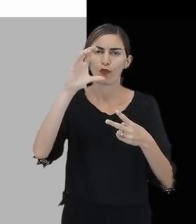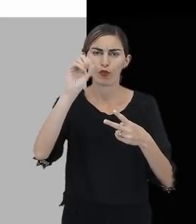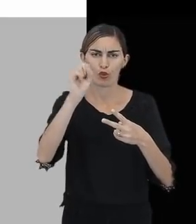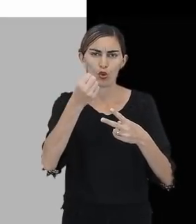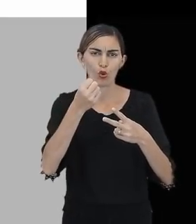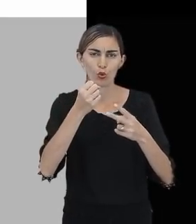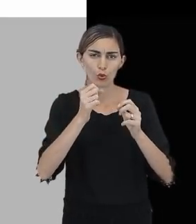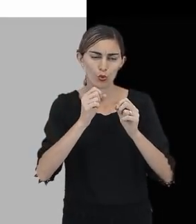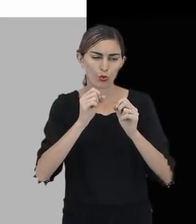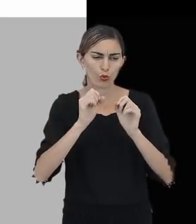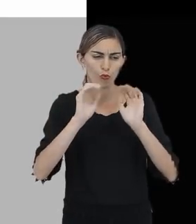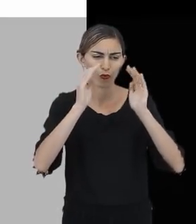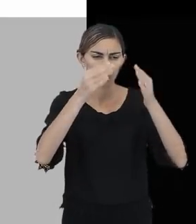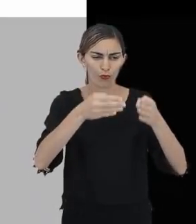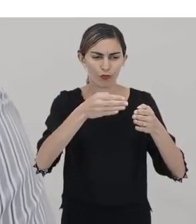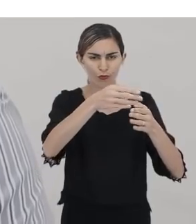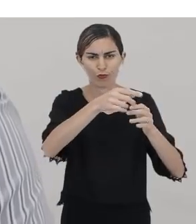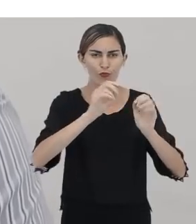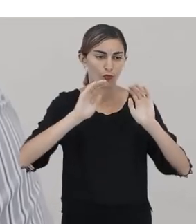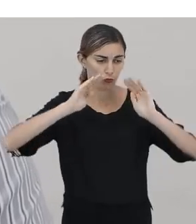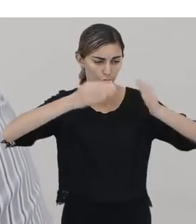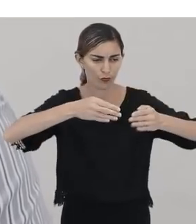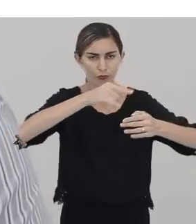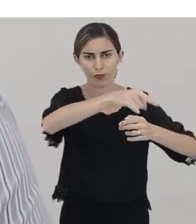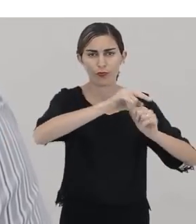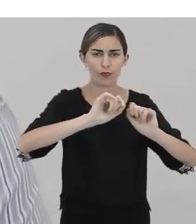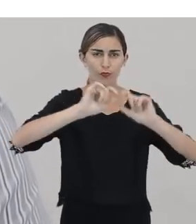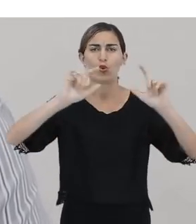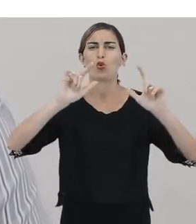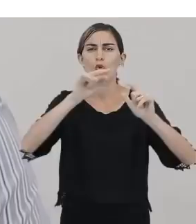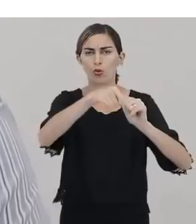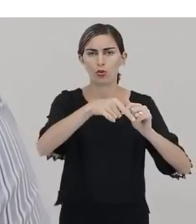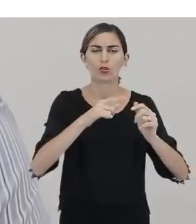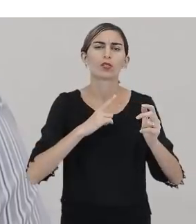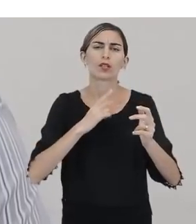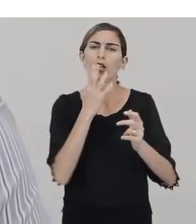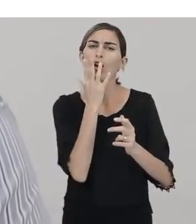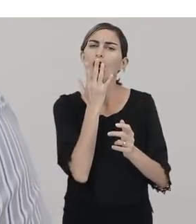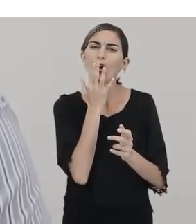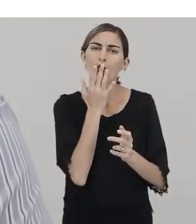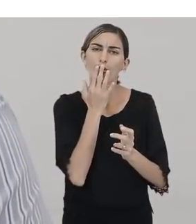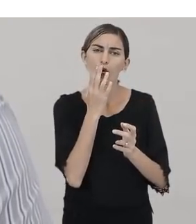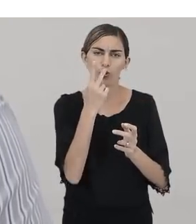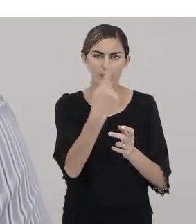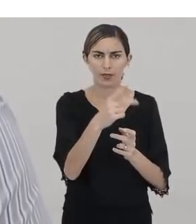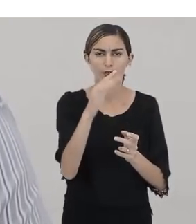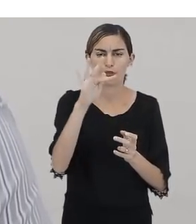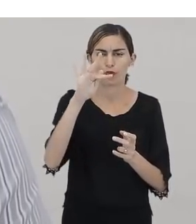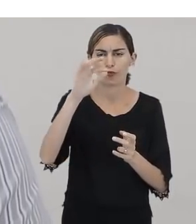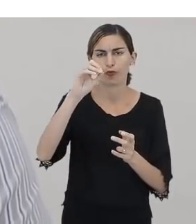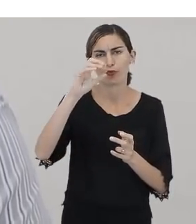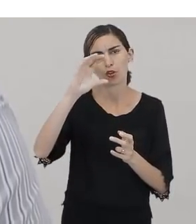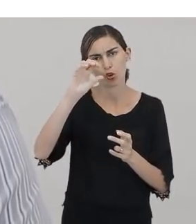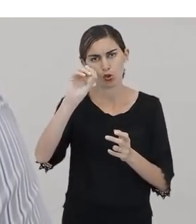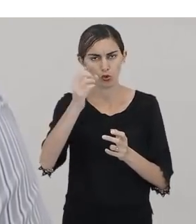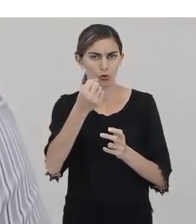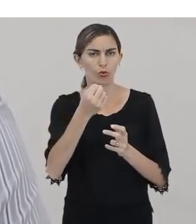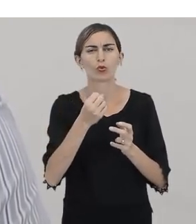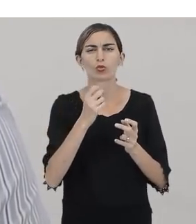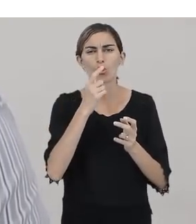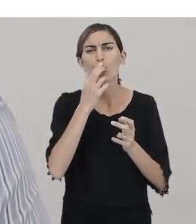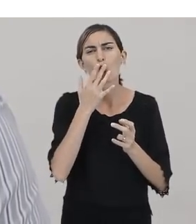em foco. Então quando esse componente estiver em foco, ele vai ter uma cor também. Então pressionado tem uma cor, em foco tem outra